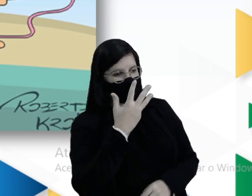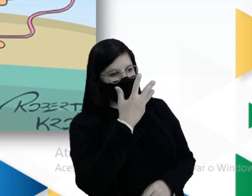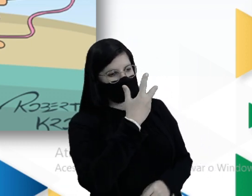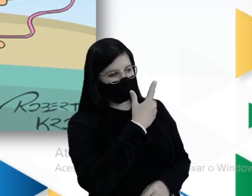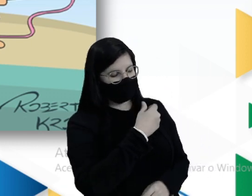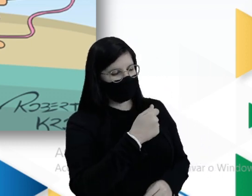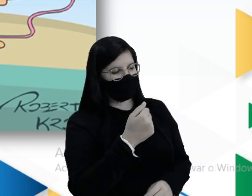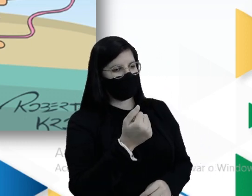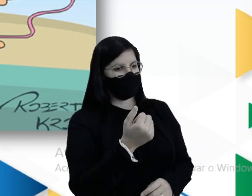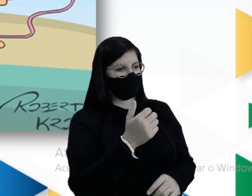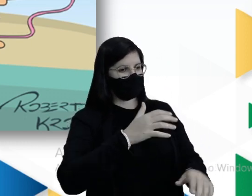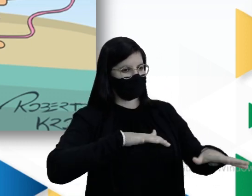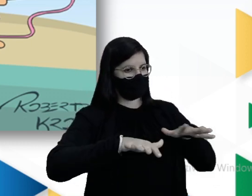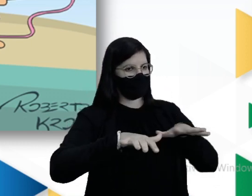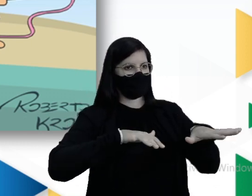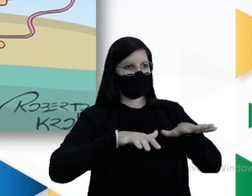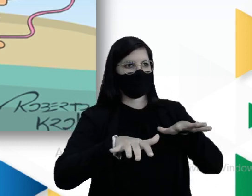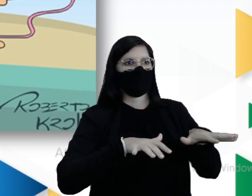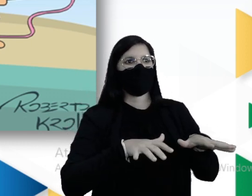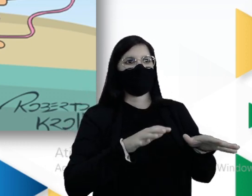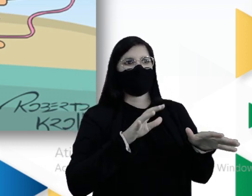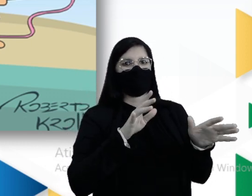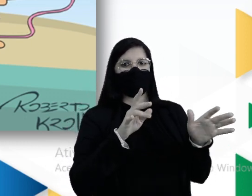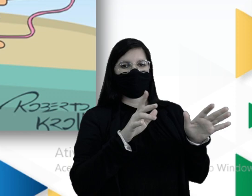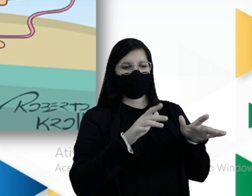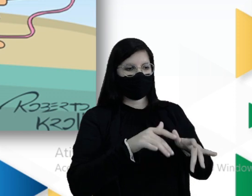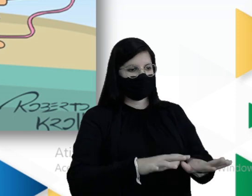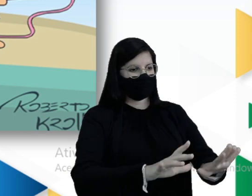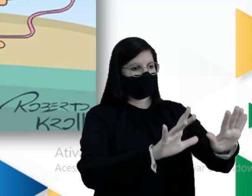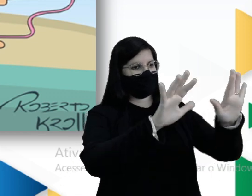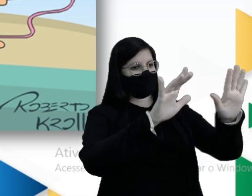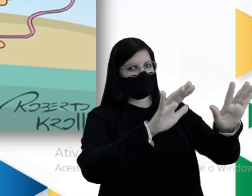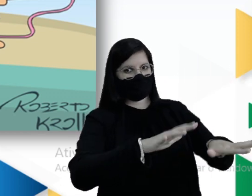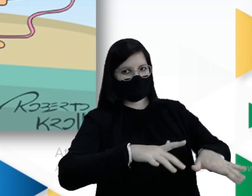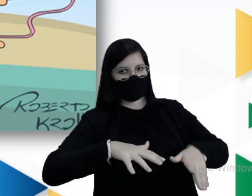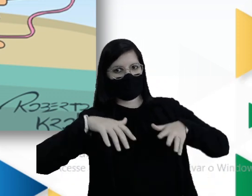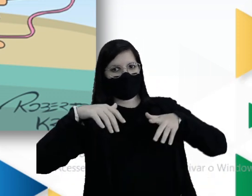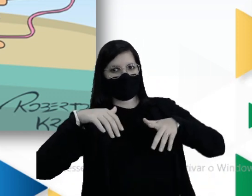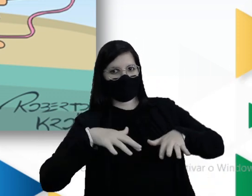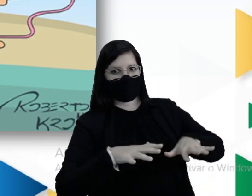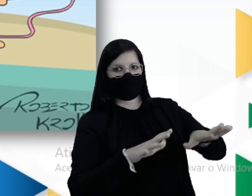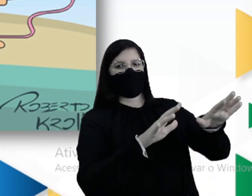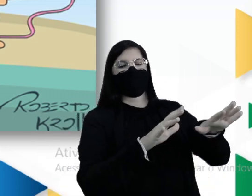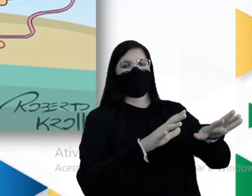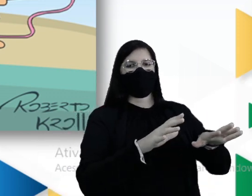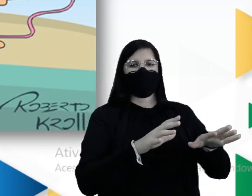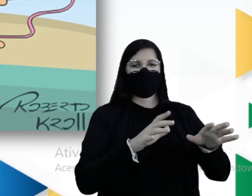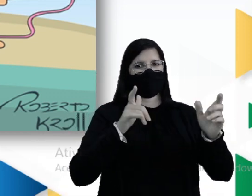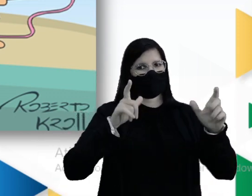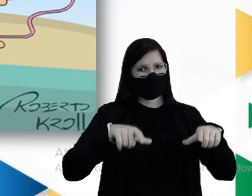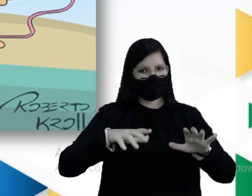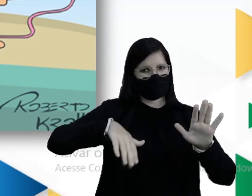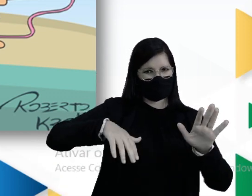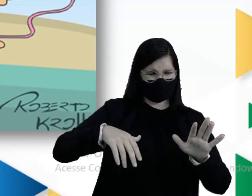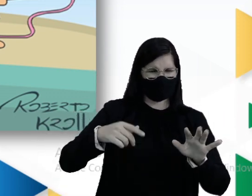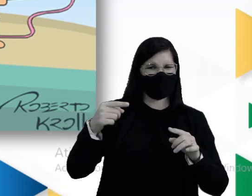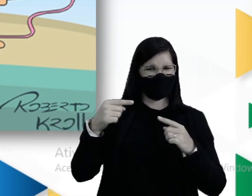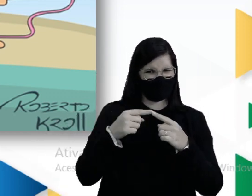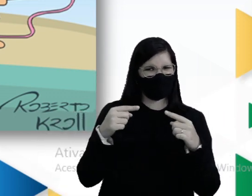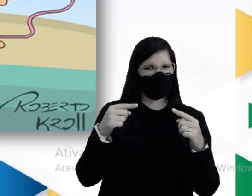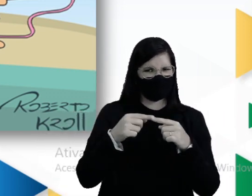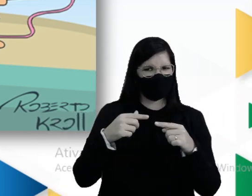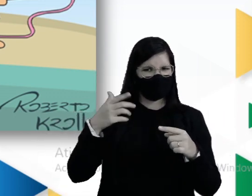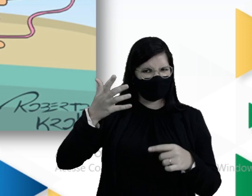movimentos elípticos fazem essas ondas. Será que é cabível esse tipo de